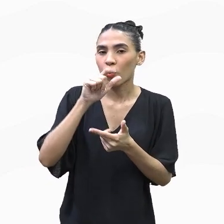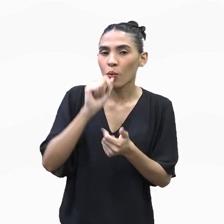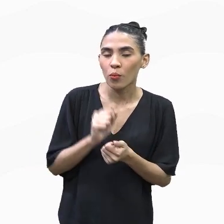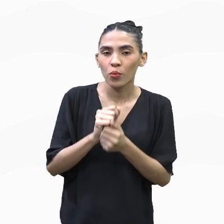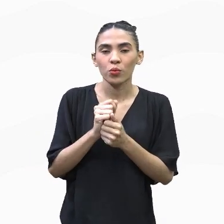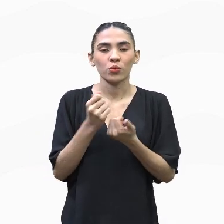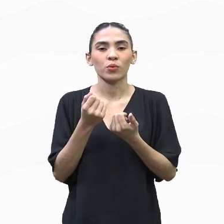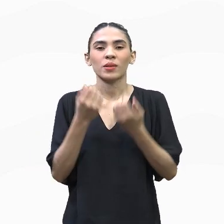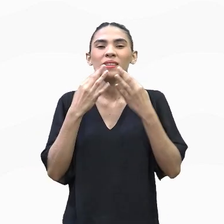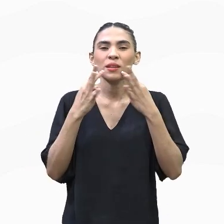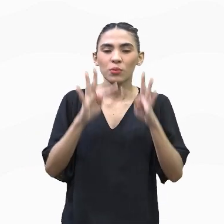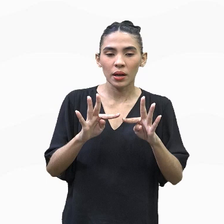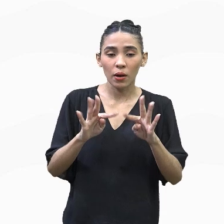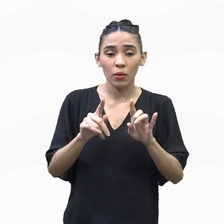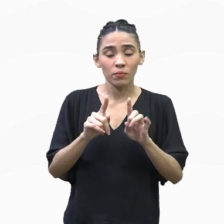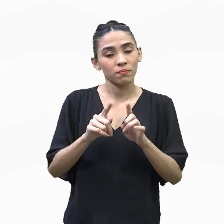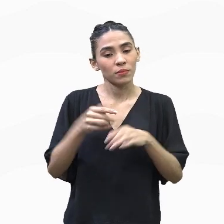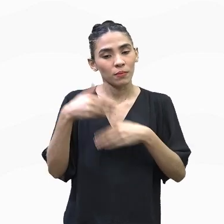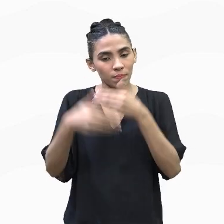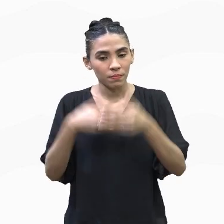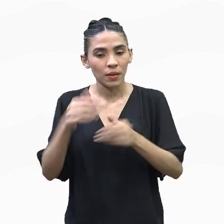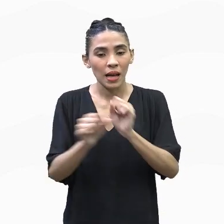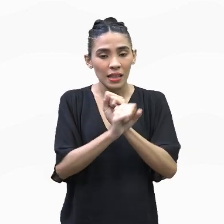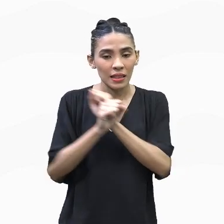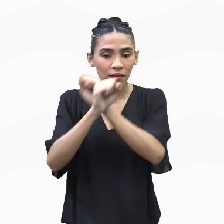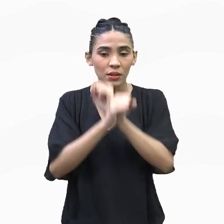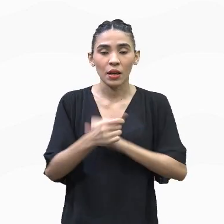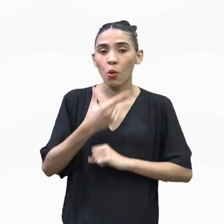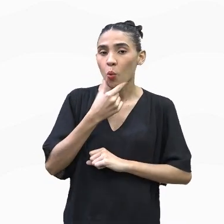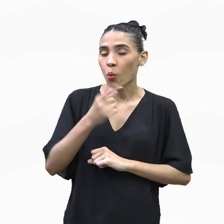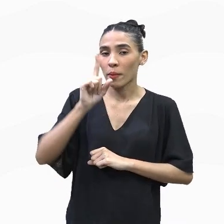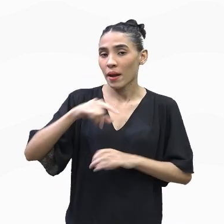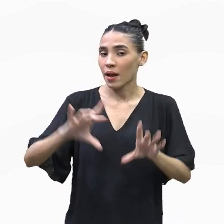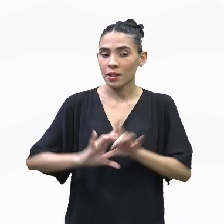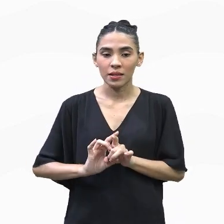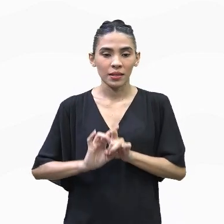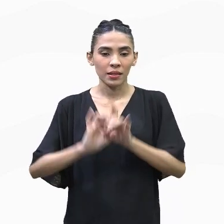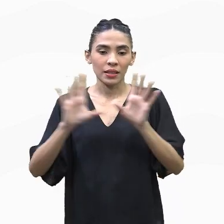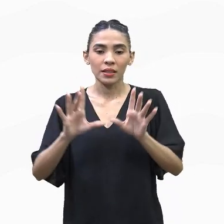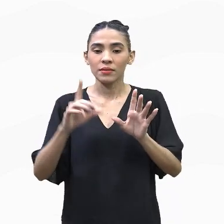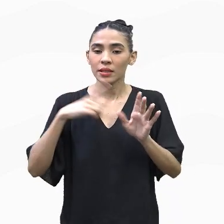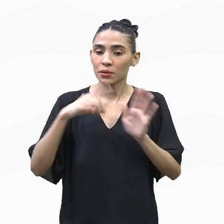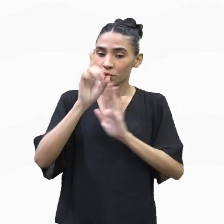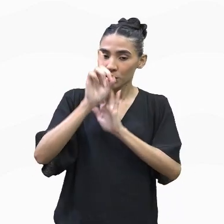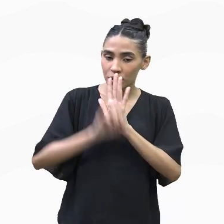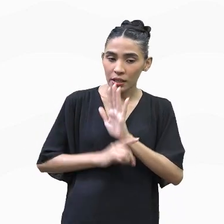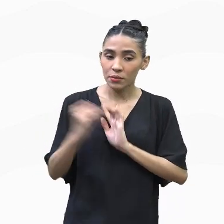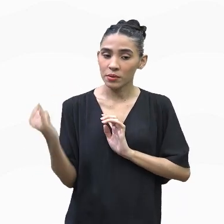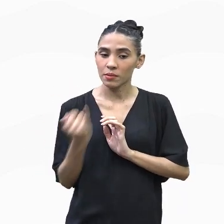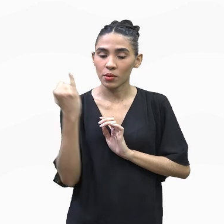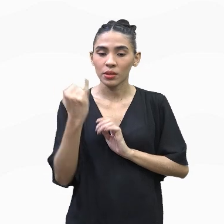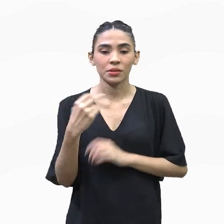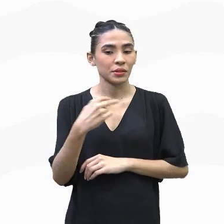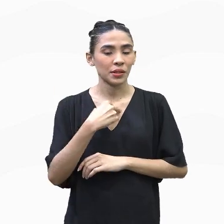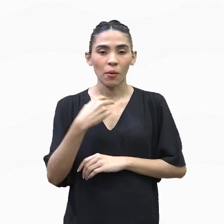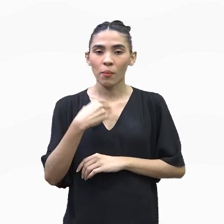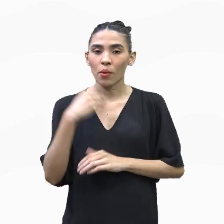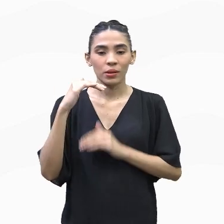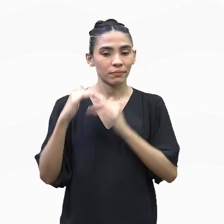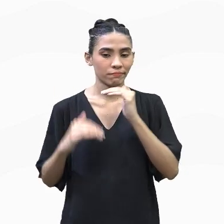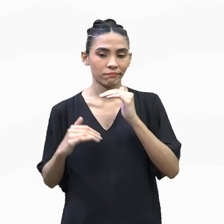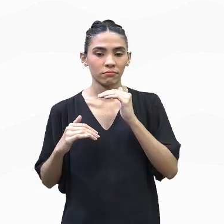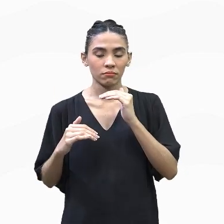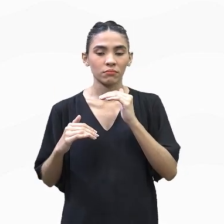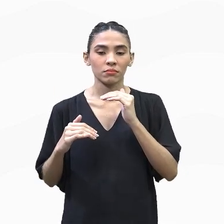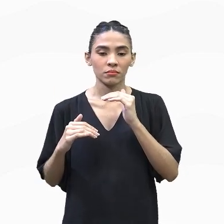metafísico, e passaram a defender que o homem é, por natureza, livre e possuidor de direitos irrevogáveis, que não podem ser